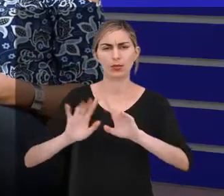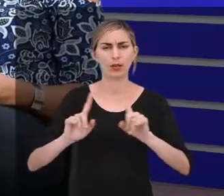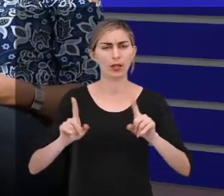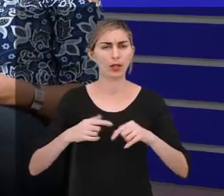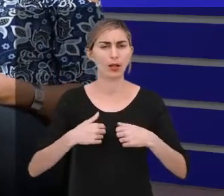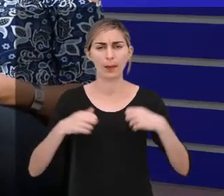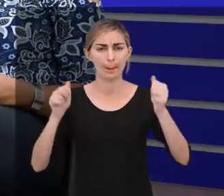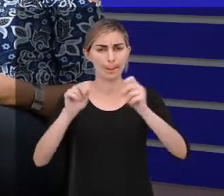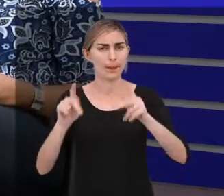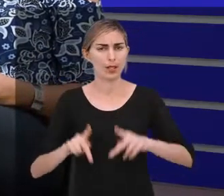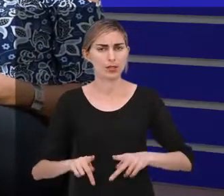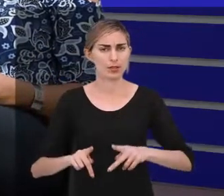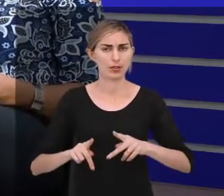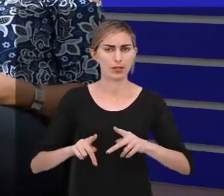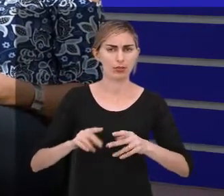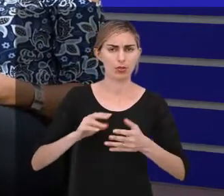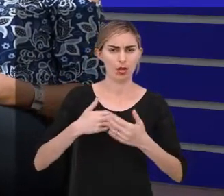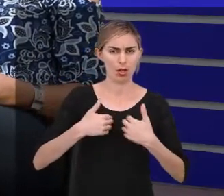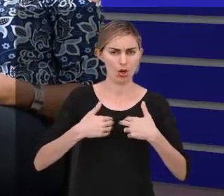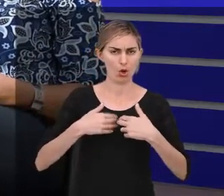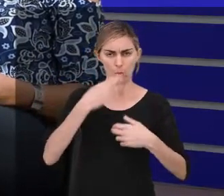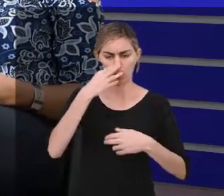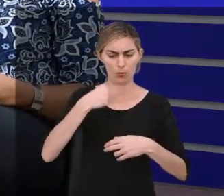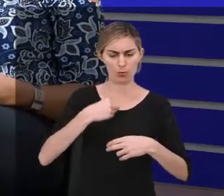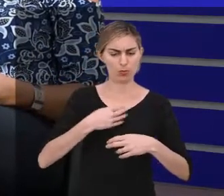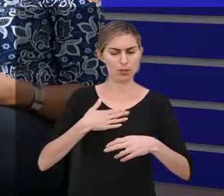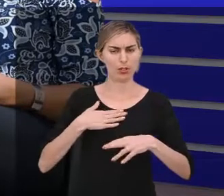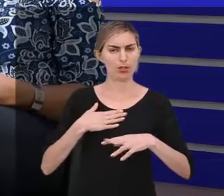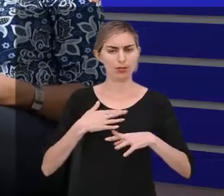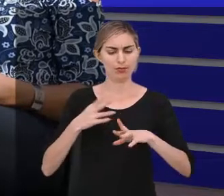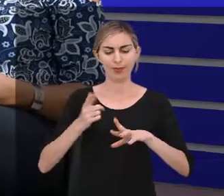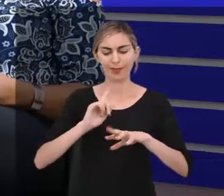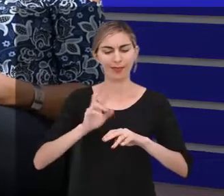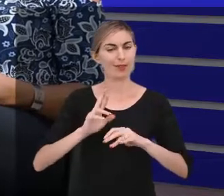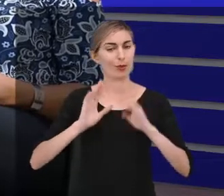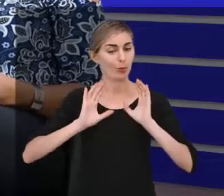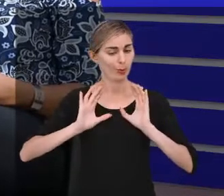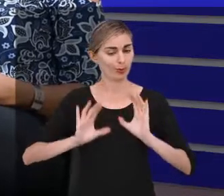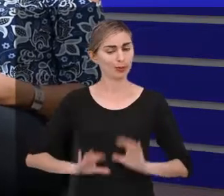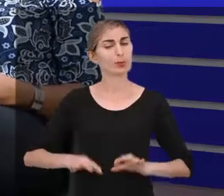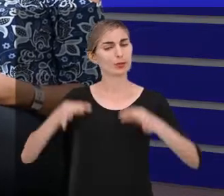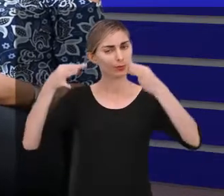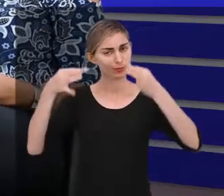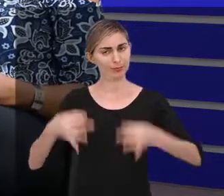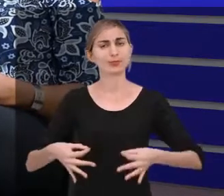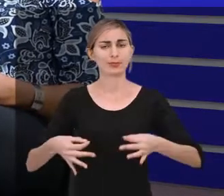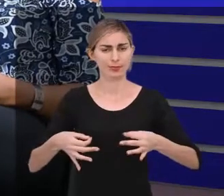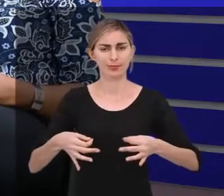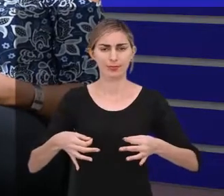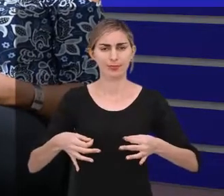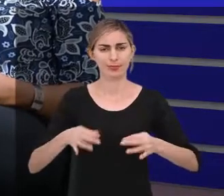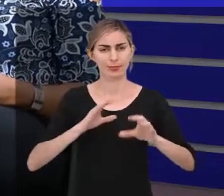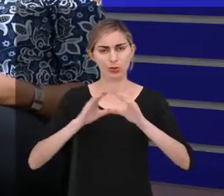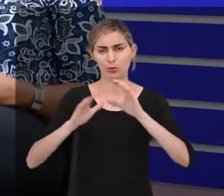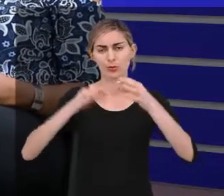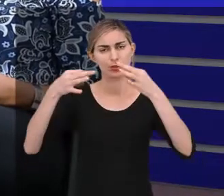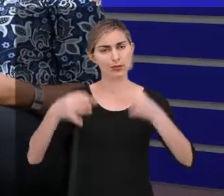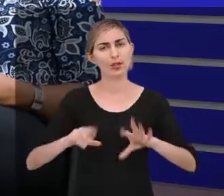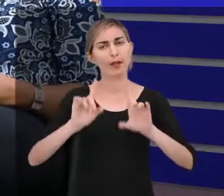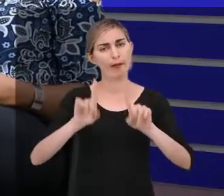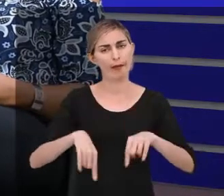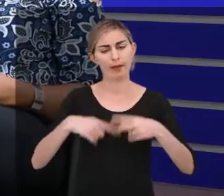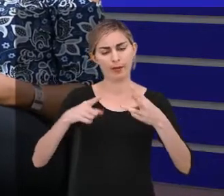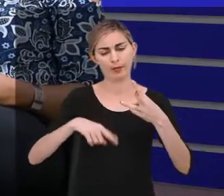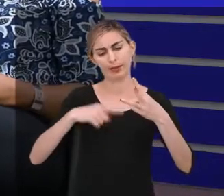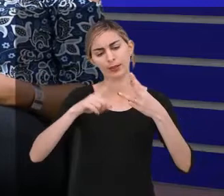pessoa passiva está desrespeitando a si mesmo. Então, o comportamento assertivo, né, e a pessoa que tem uma comunicação assertiva, ela é essa